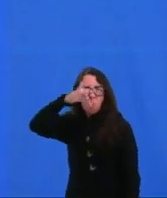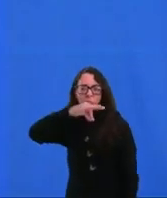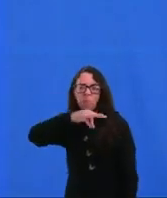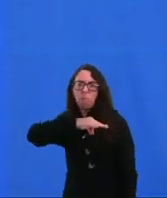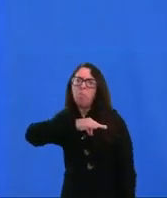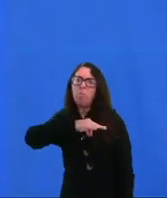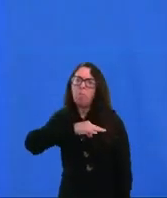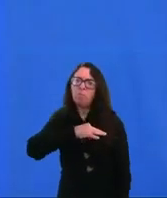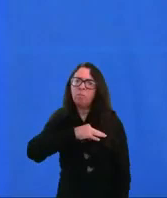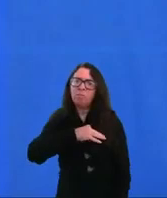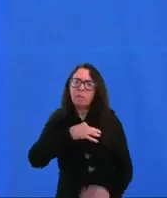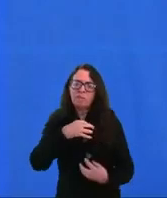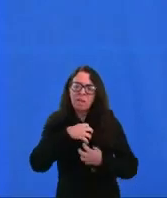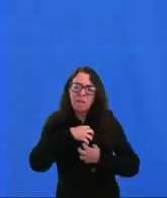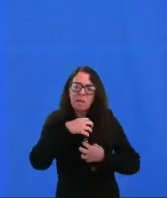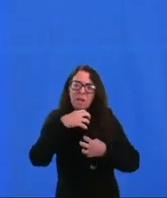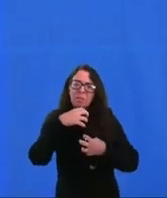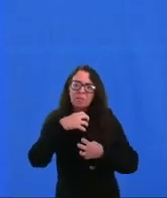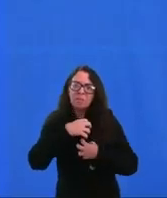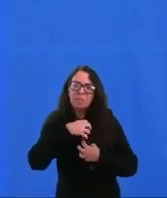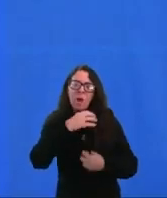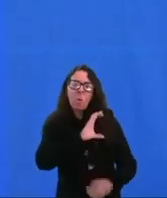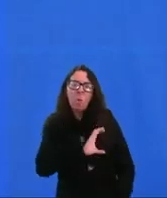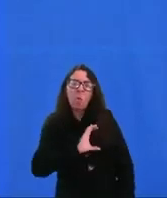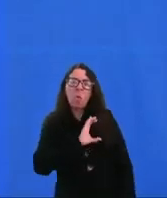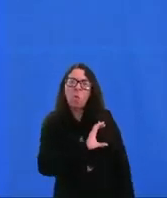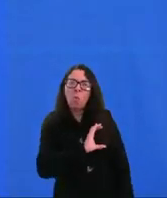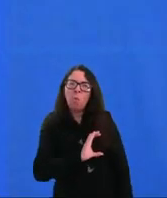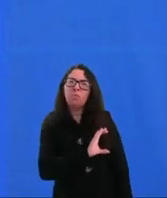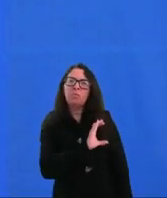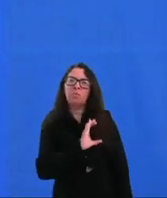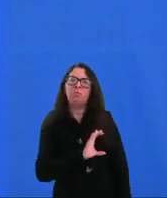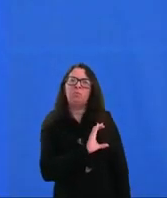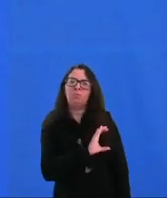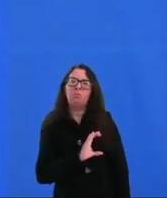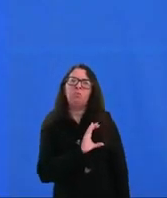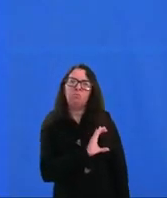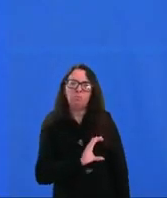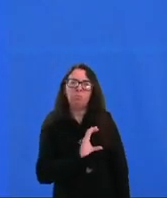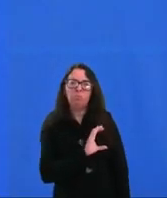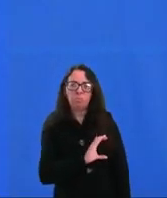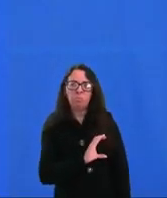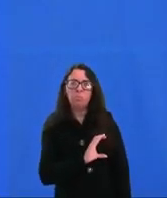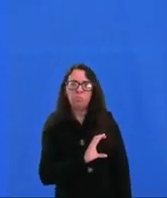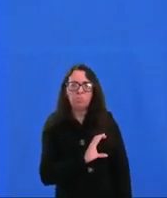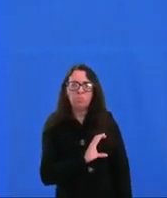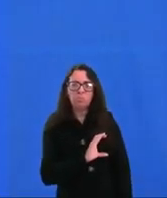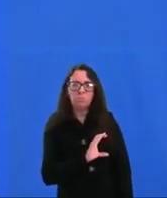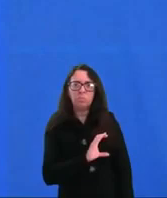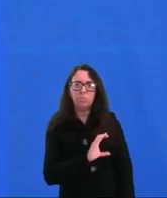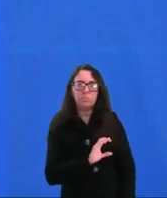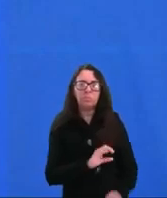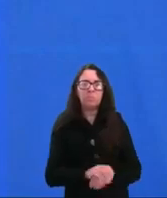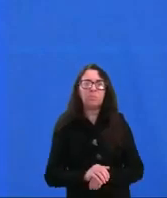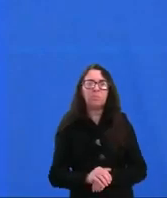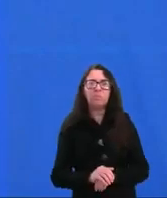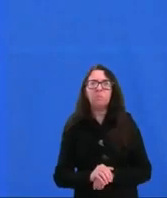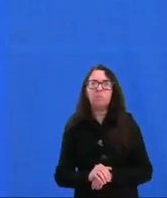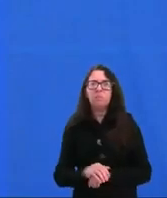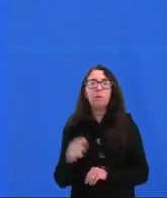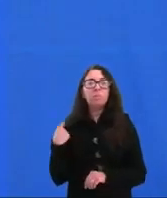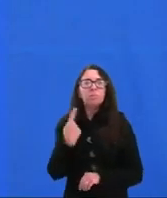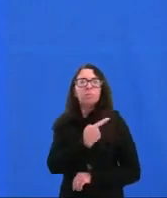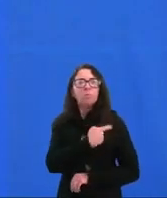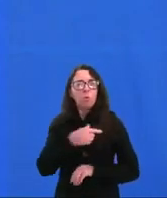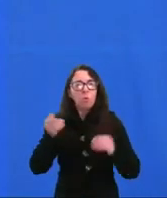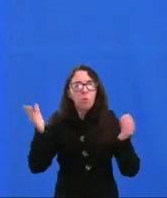ser também um dos nossas atitudes como igreja, estarmos